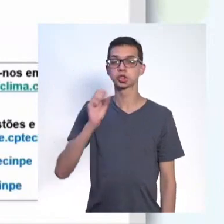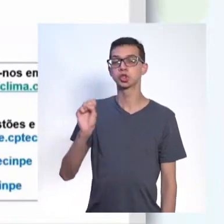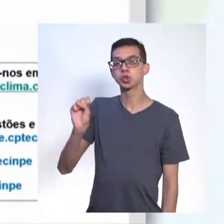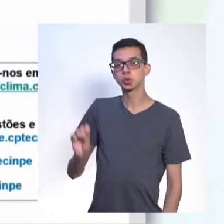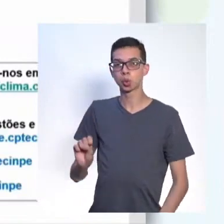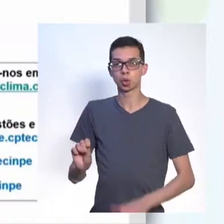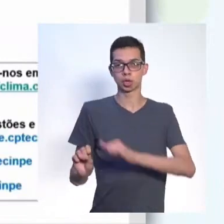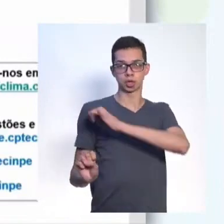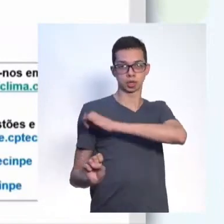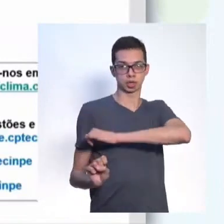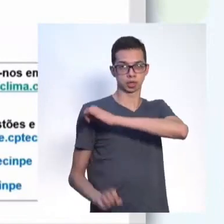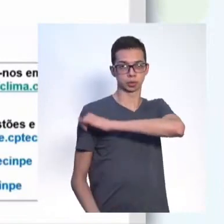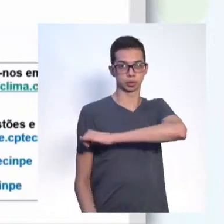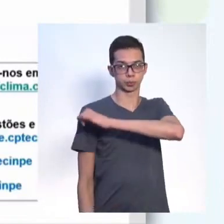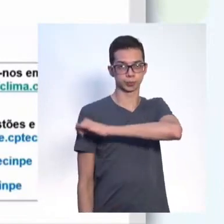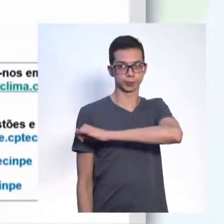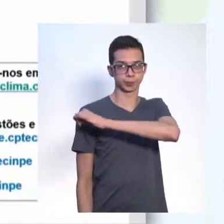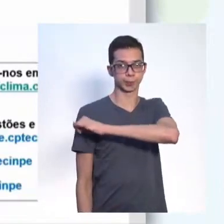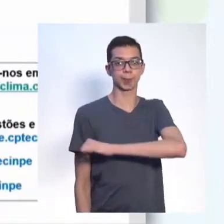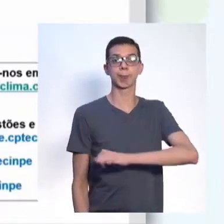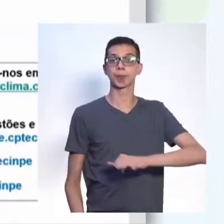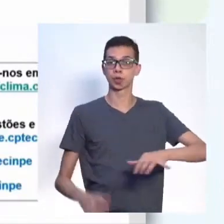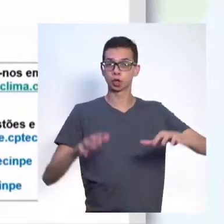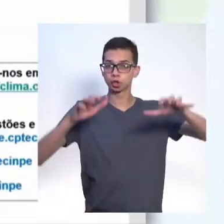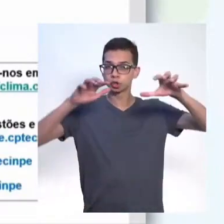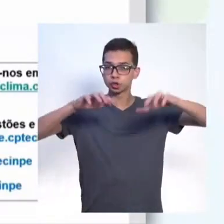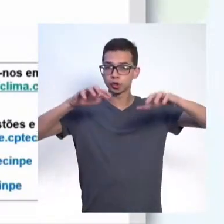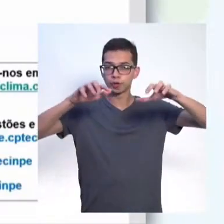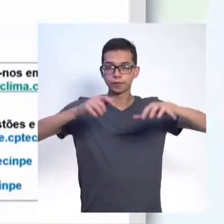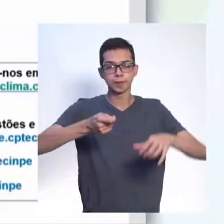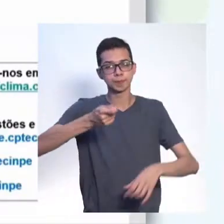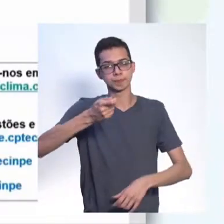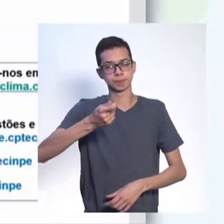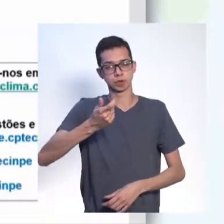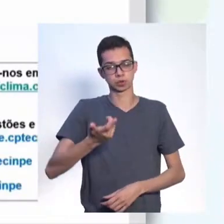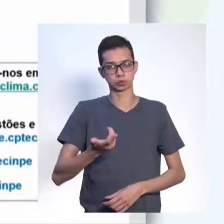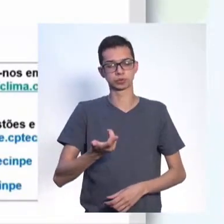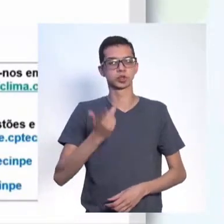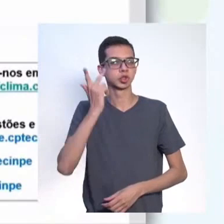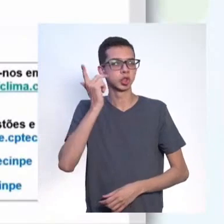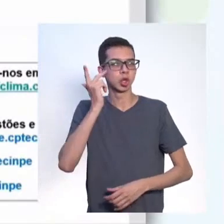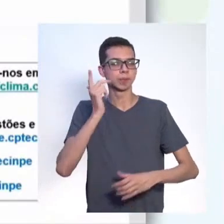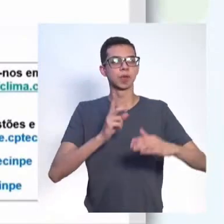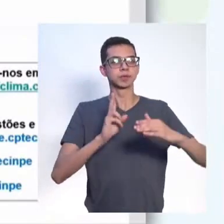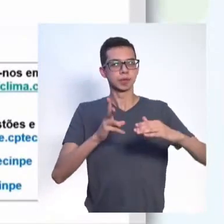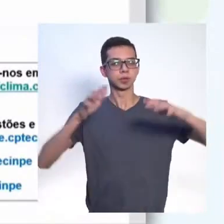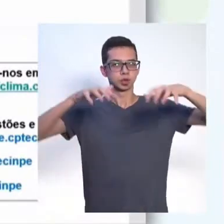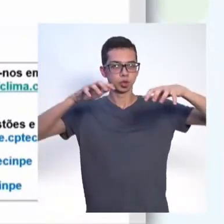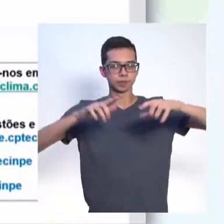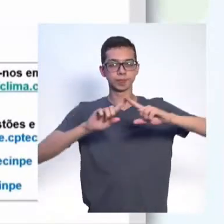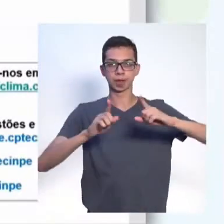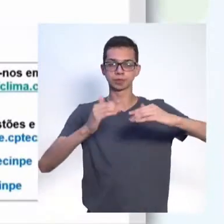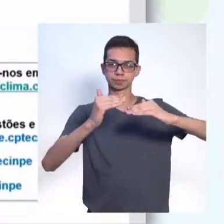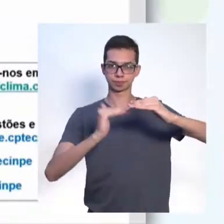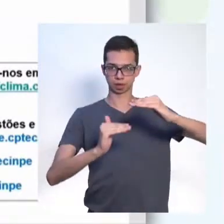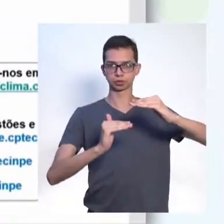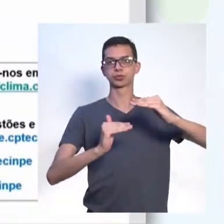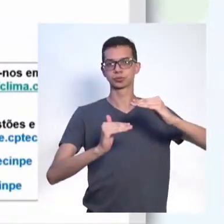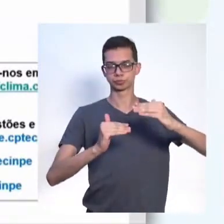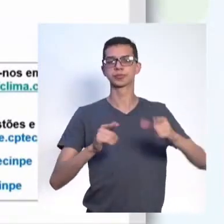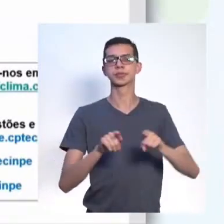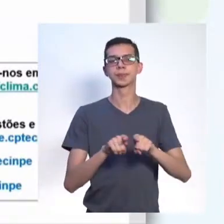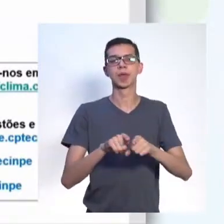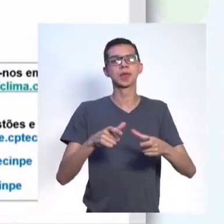Janeiro, chuvas abaixo da média, então a maior probabilidade de chuvas abaixo da média em toda essa região central, assim também como para a maior parte da